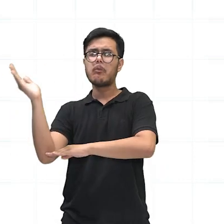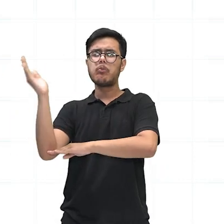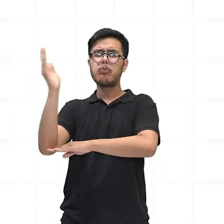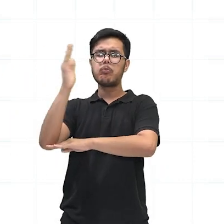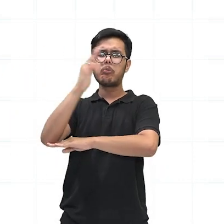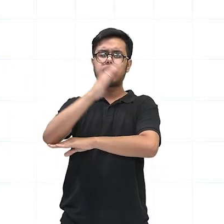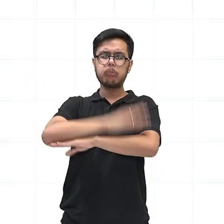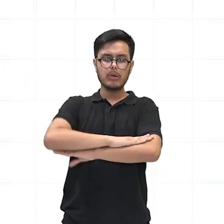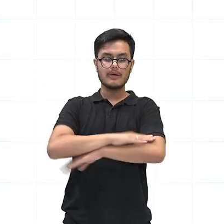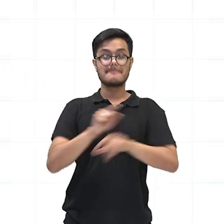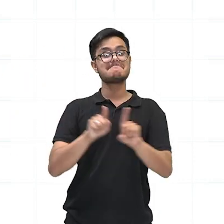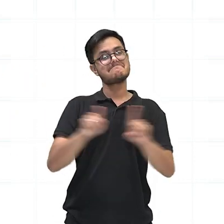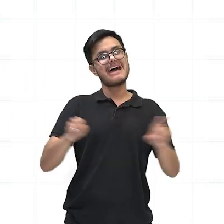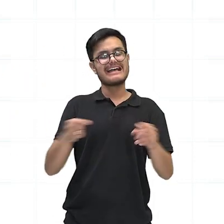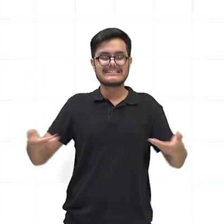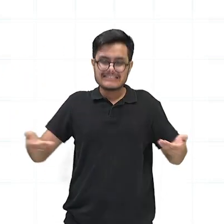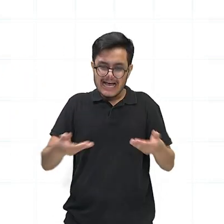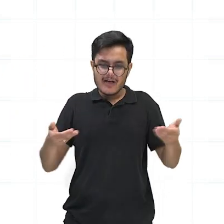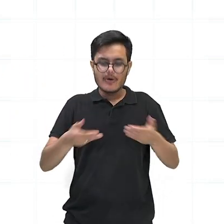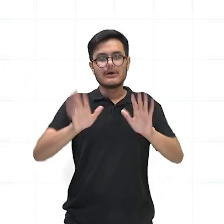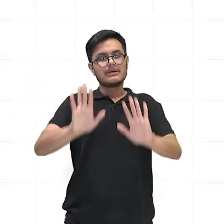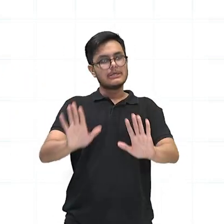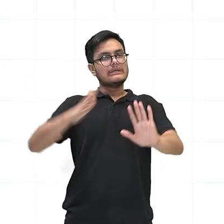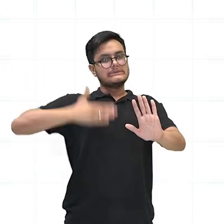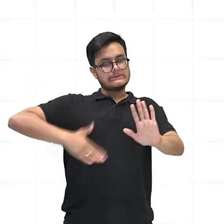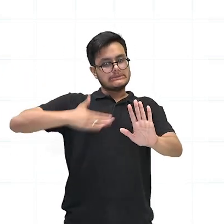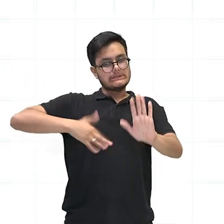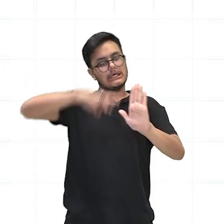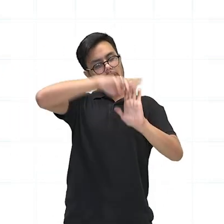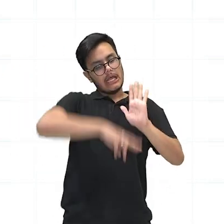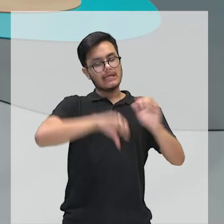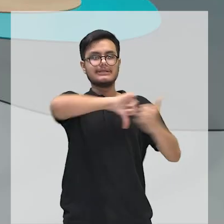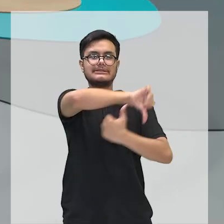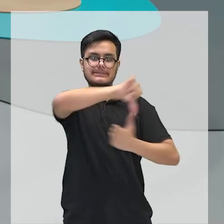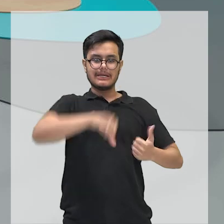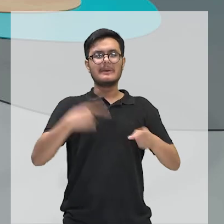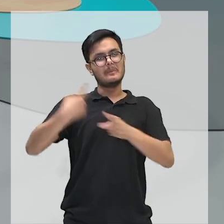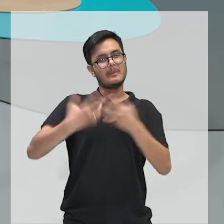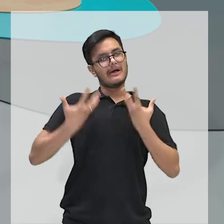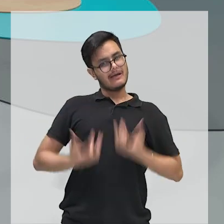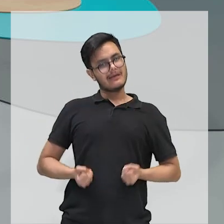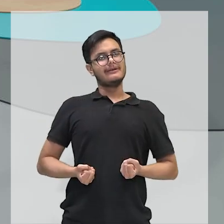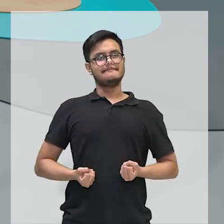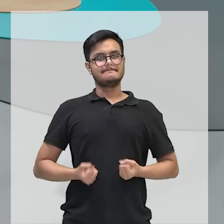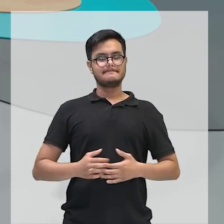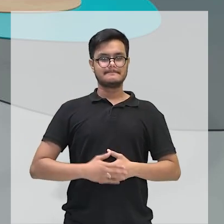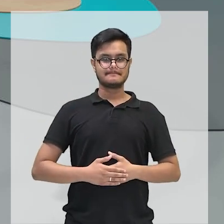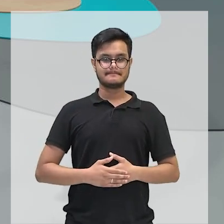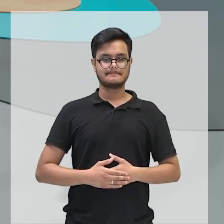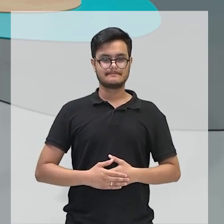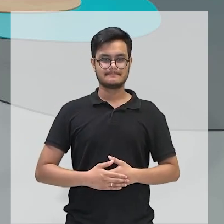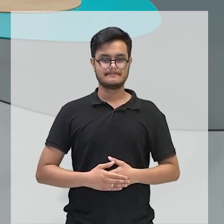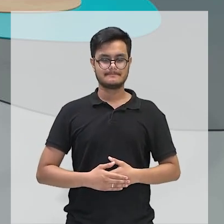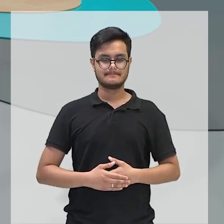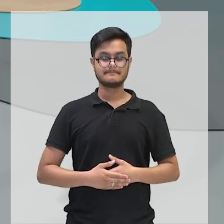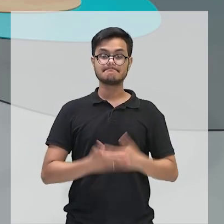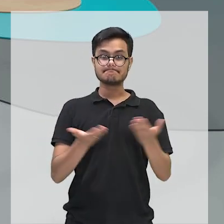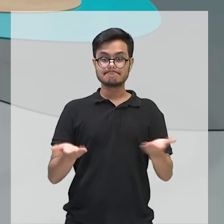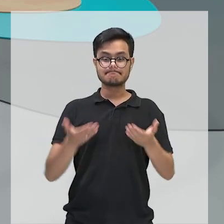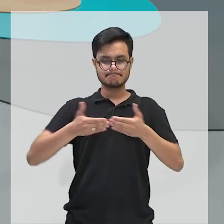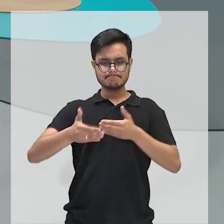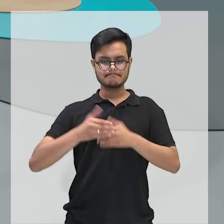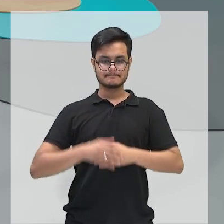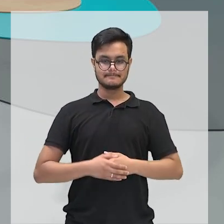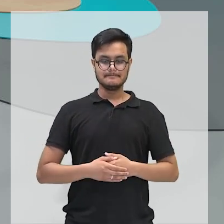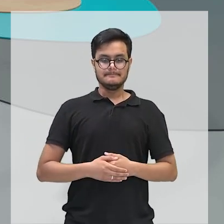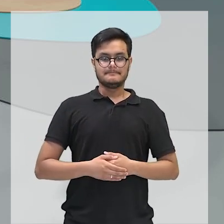né, com o passar do tempo, eles foram fazendo algumas modificações até chegar no que é hoje, tá bom? Prosseguindo, vamos